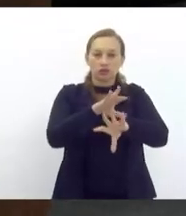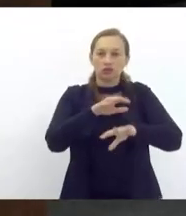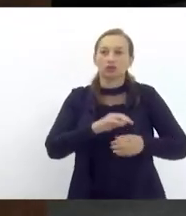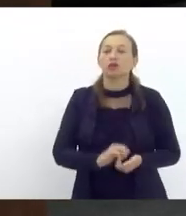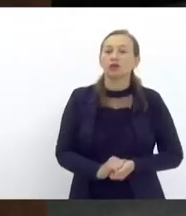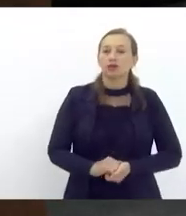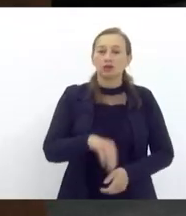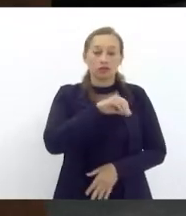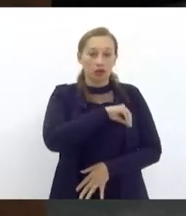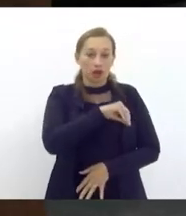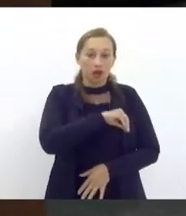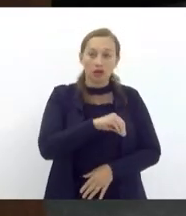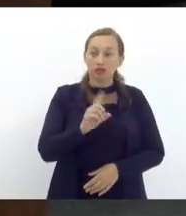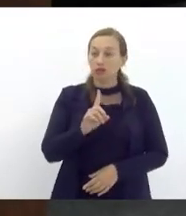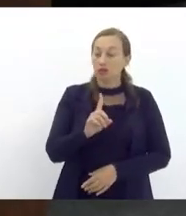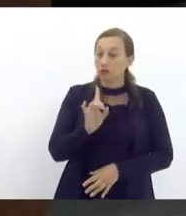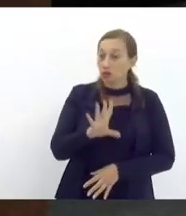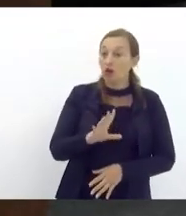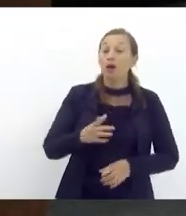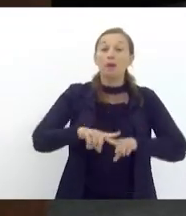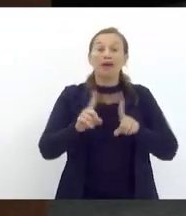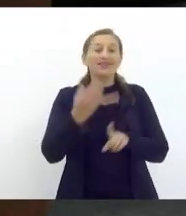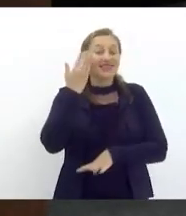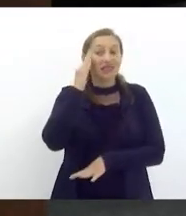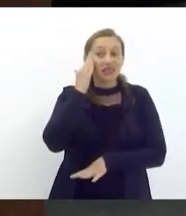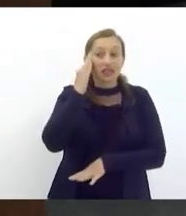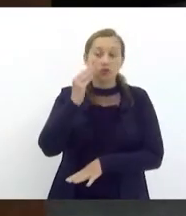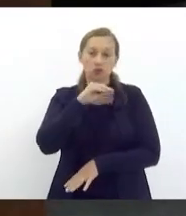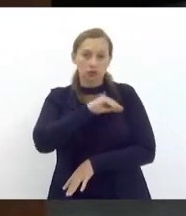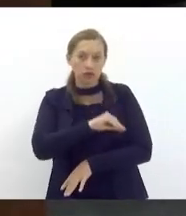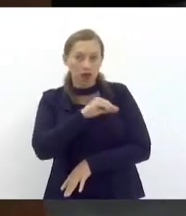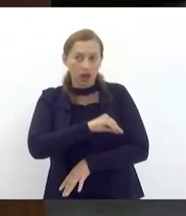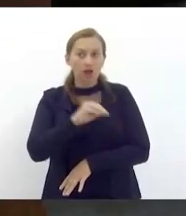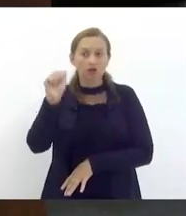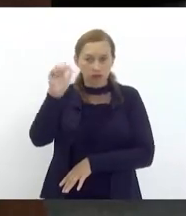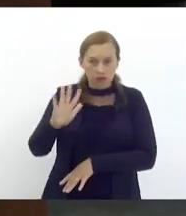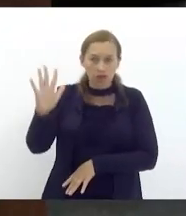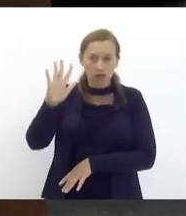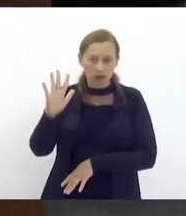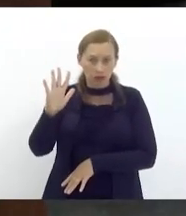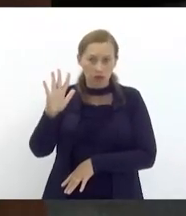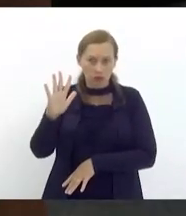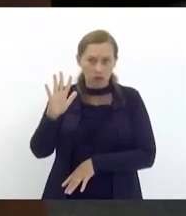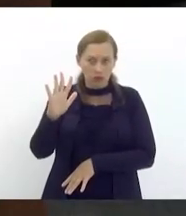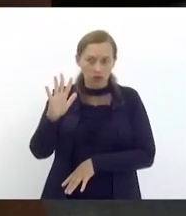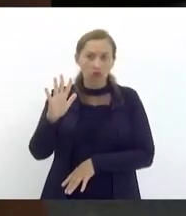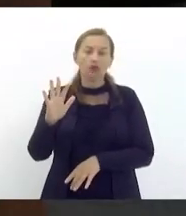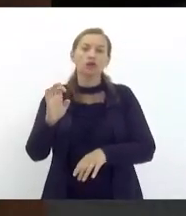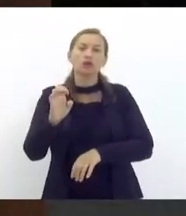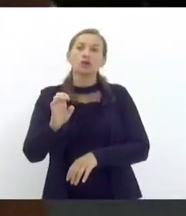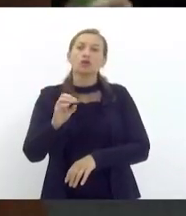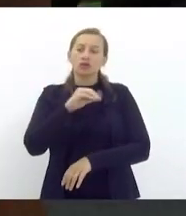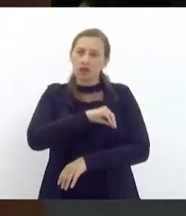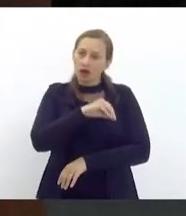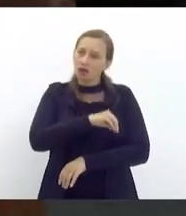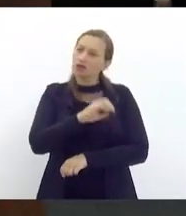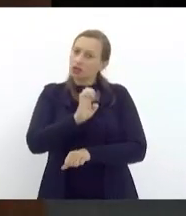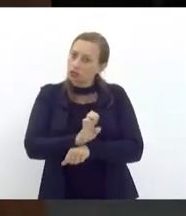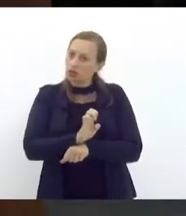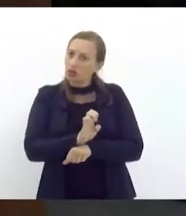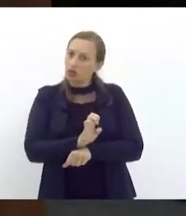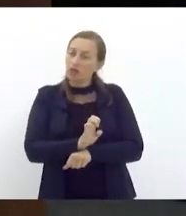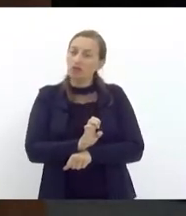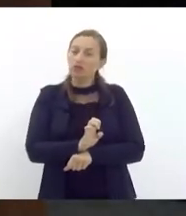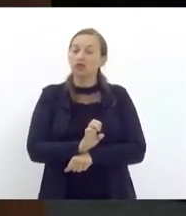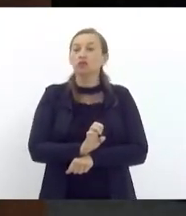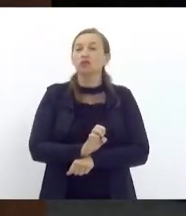salários mas não só isso entendendo que o piso Nacional trazido para o piso Estadual é uma